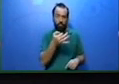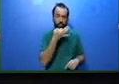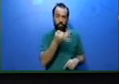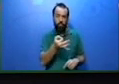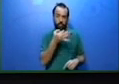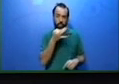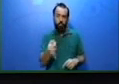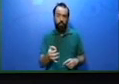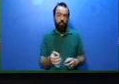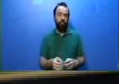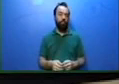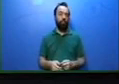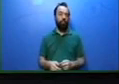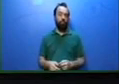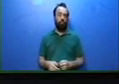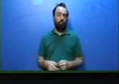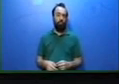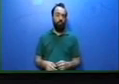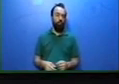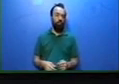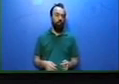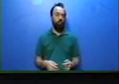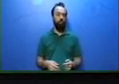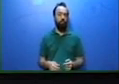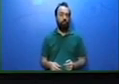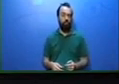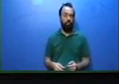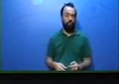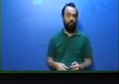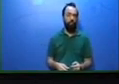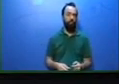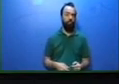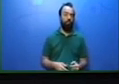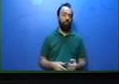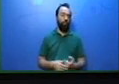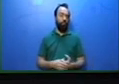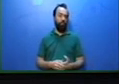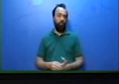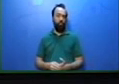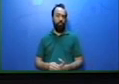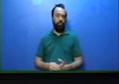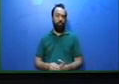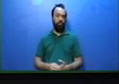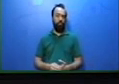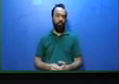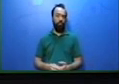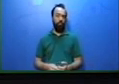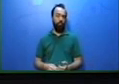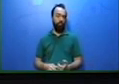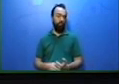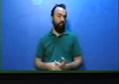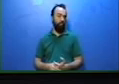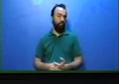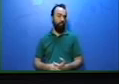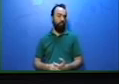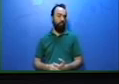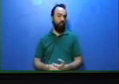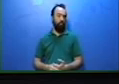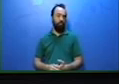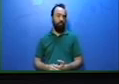tirinhas, nós temos que fazer algumas perguntinhas para nós mesmos, na hora que for haver o entendimento da tirinha.